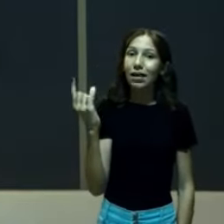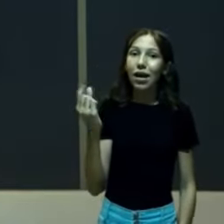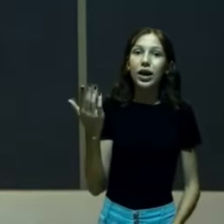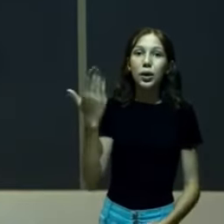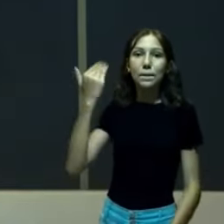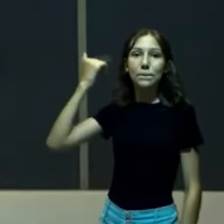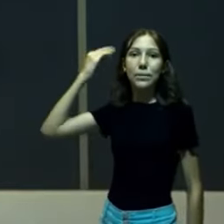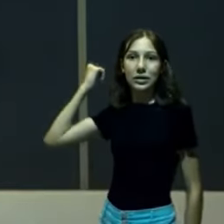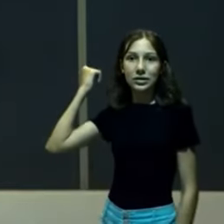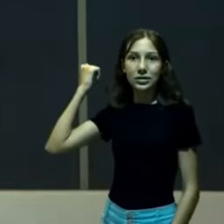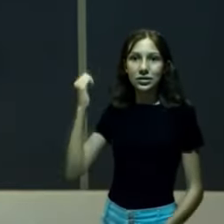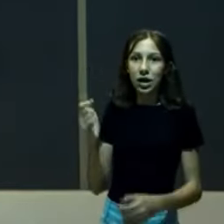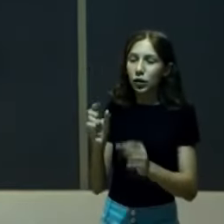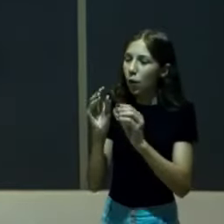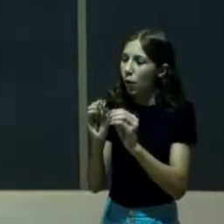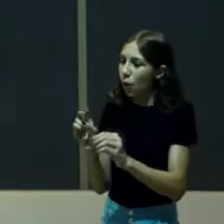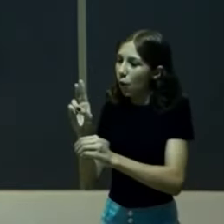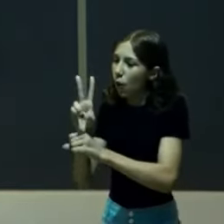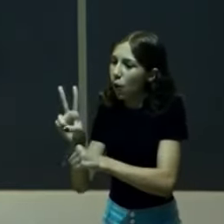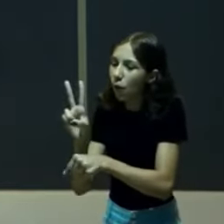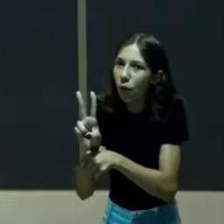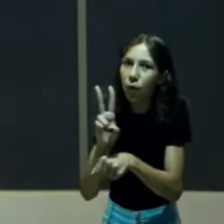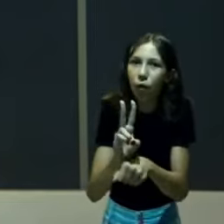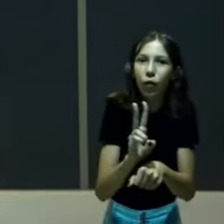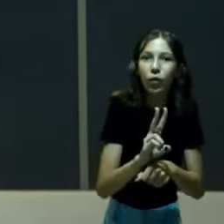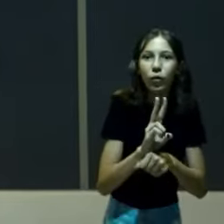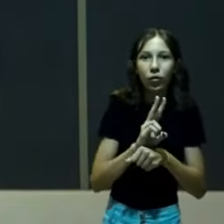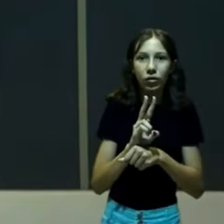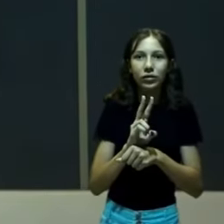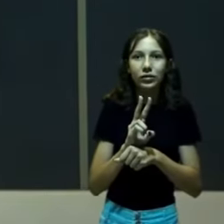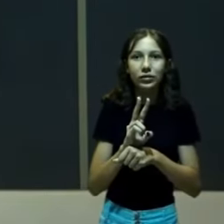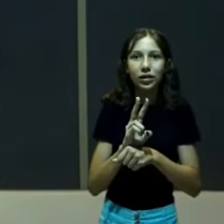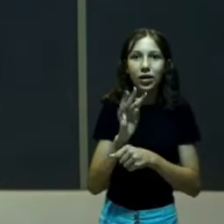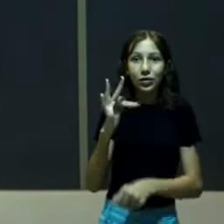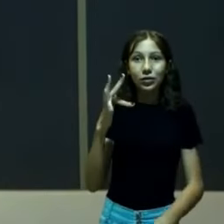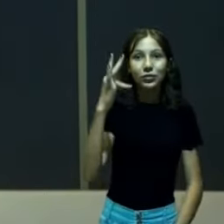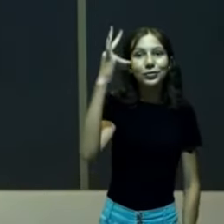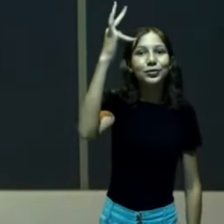E com o testemunho desse homem veio no meu coração esse tema, o generoso prospera.